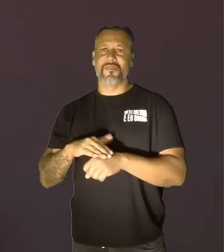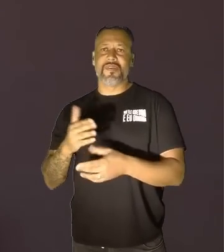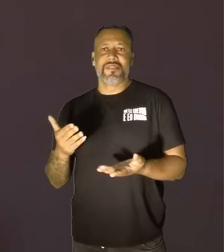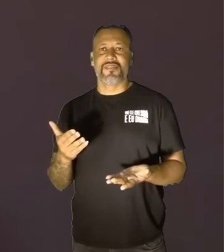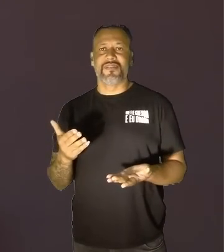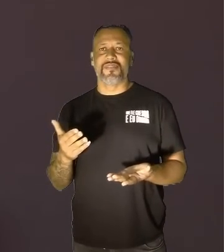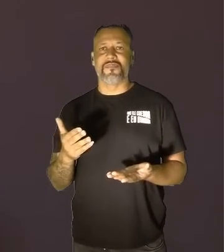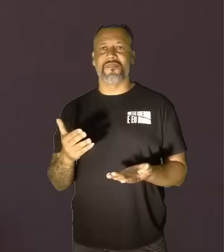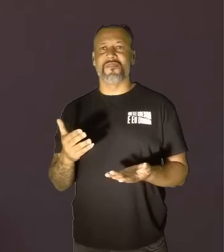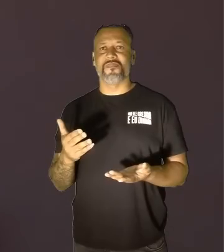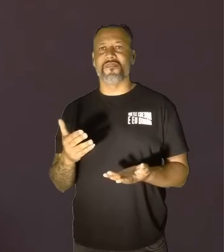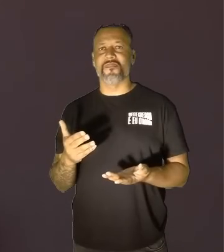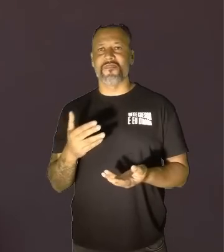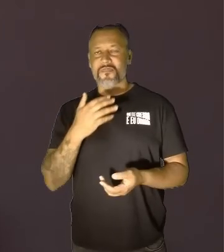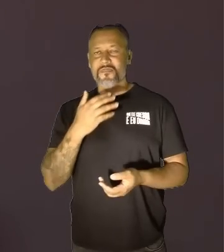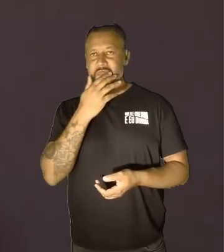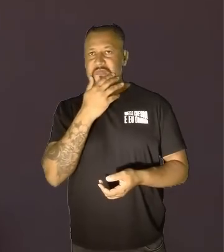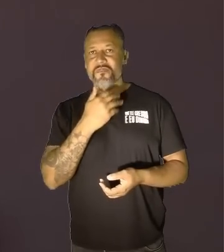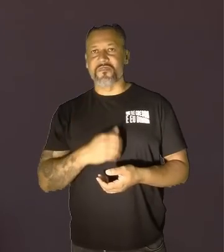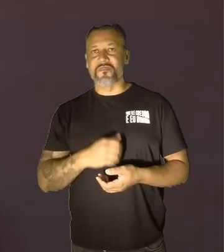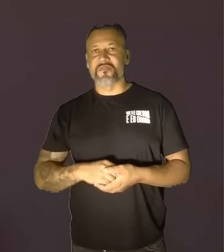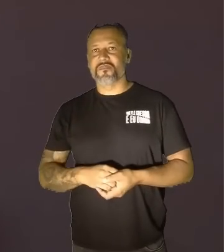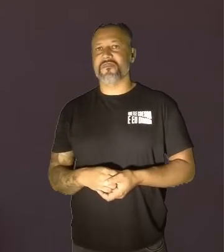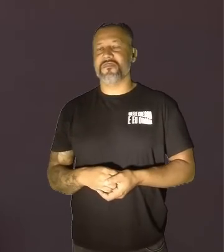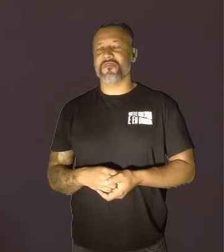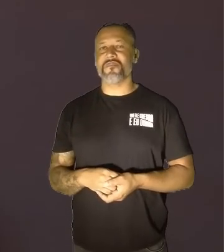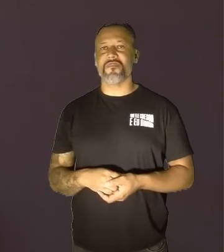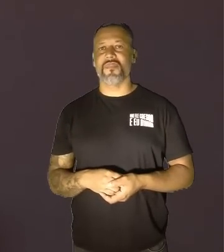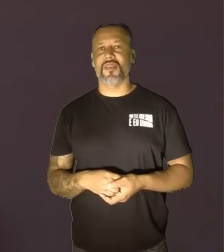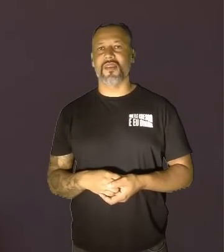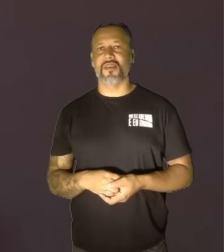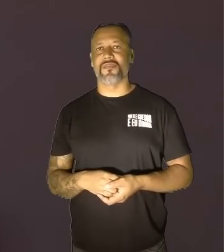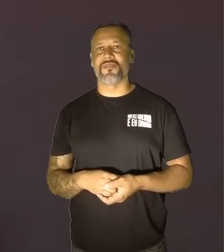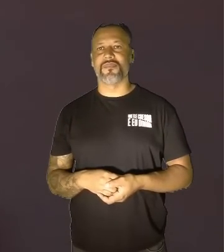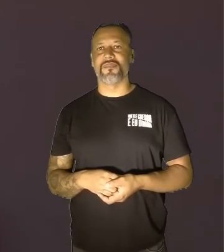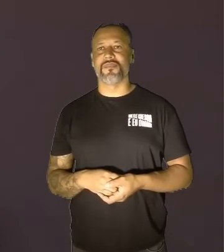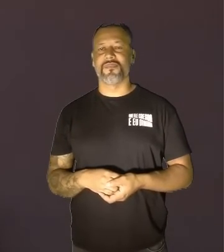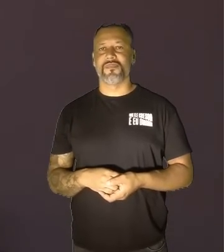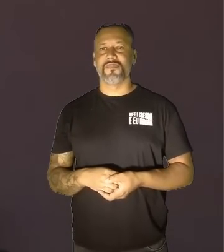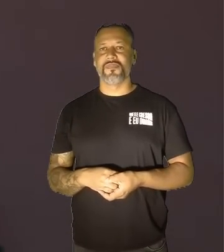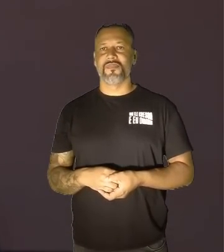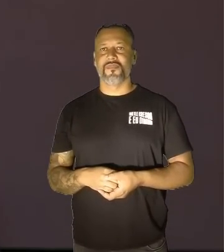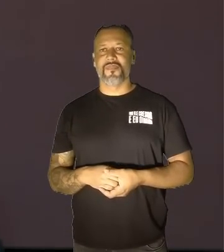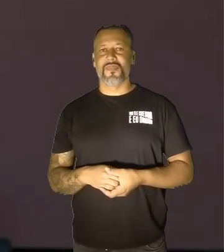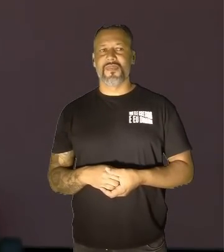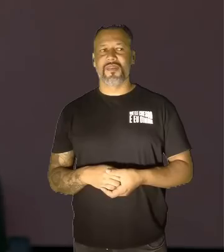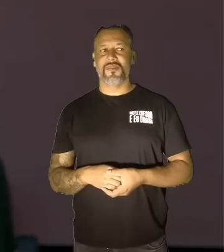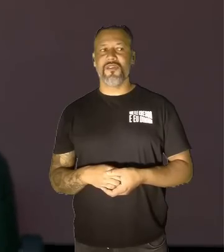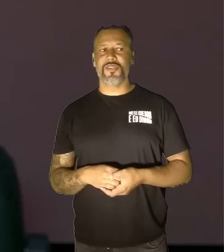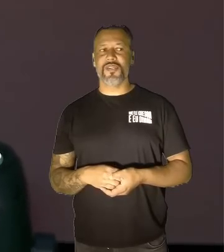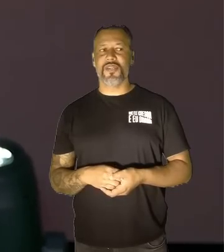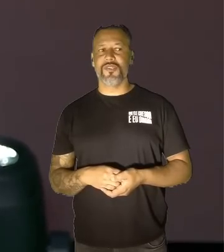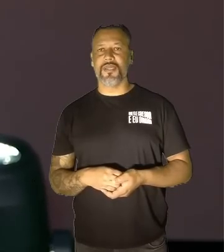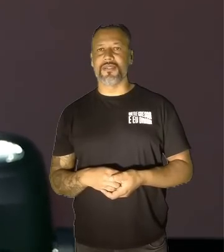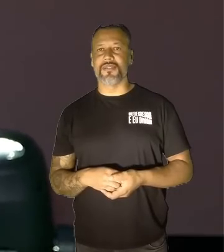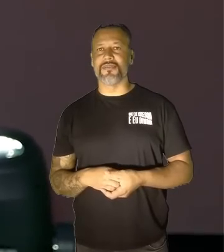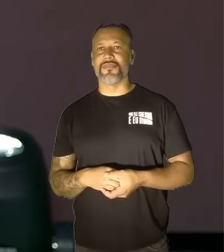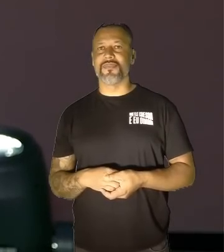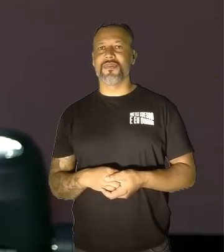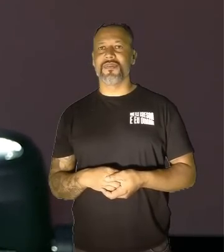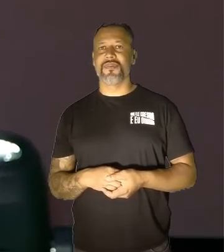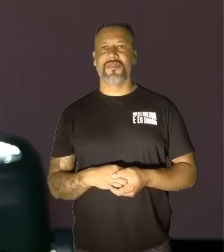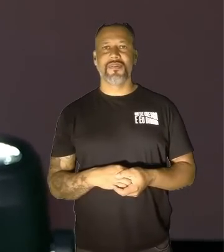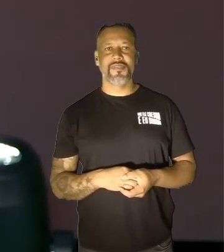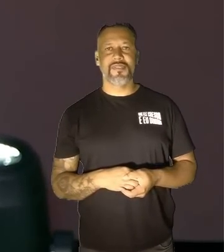uma fantasia, é uma réplica. Mas Ana faz questão de todos os anos levar para o filho uma roupa